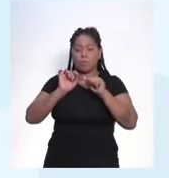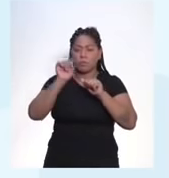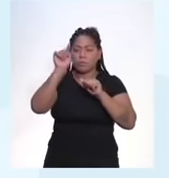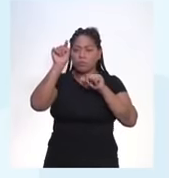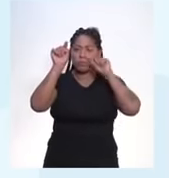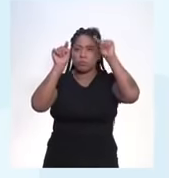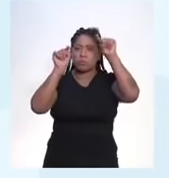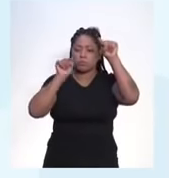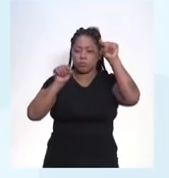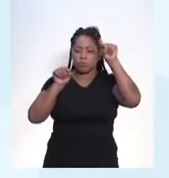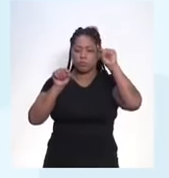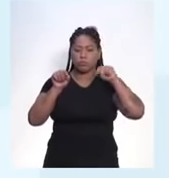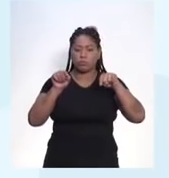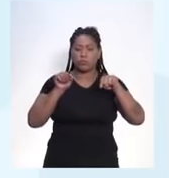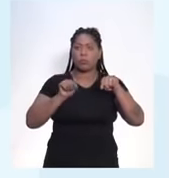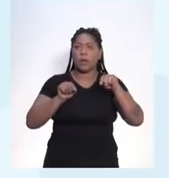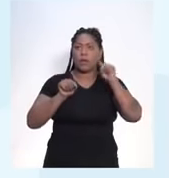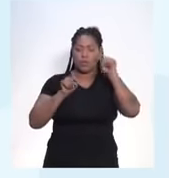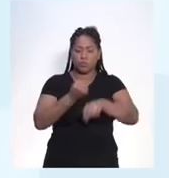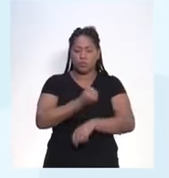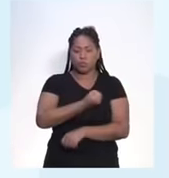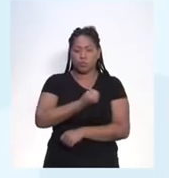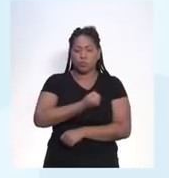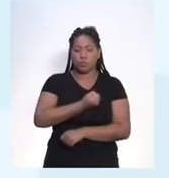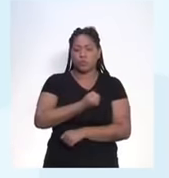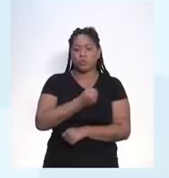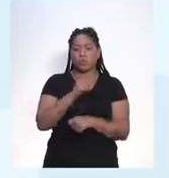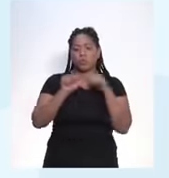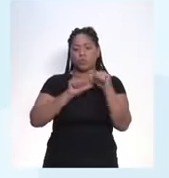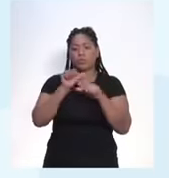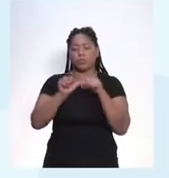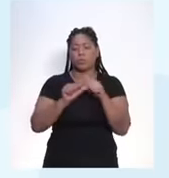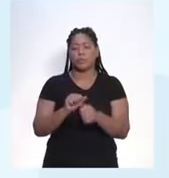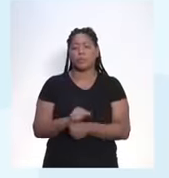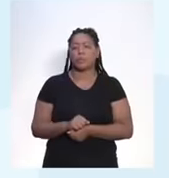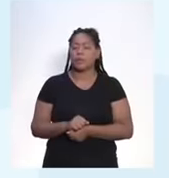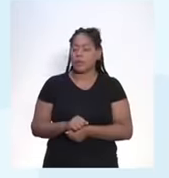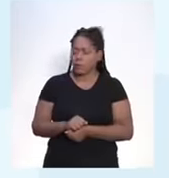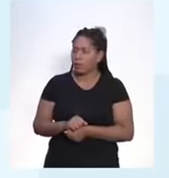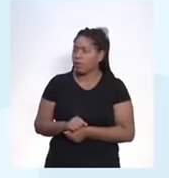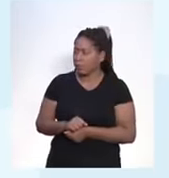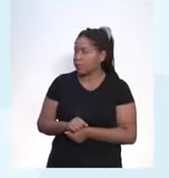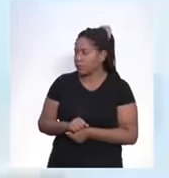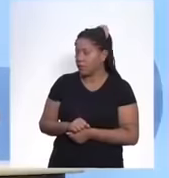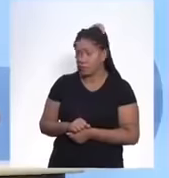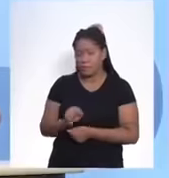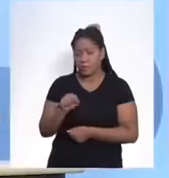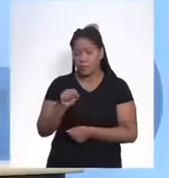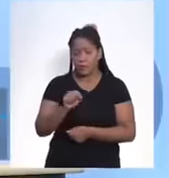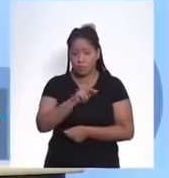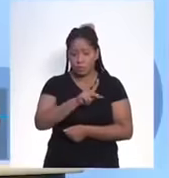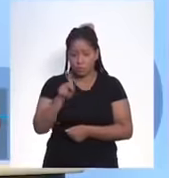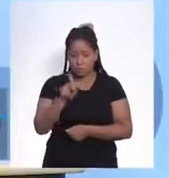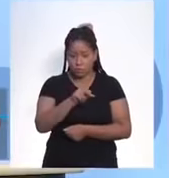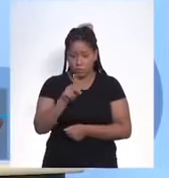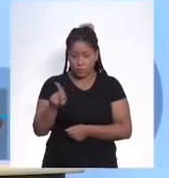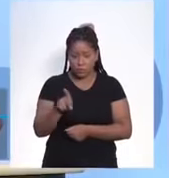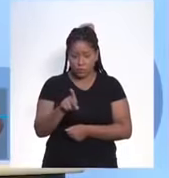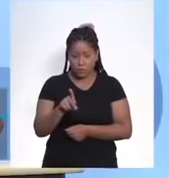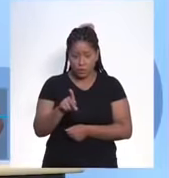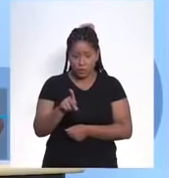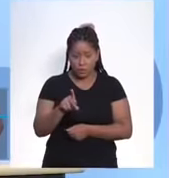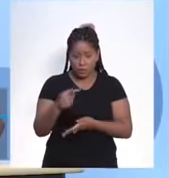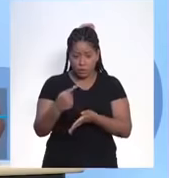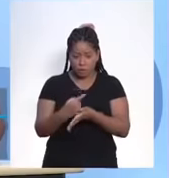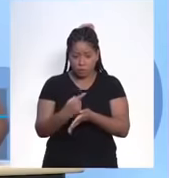ordenados Novex beleza Tony é perfeito é isso mesmo muito bem colocado alguns professores aqui questionando